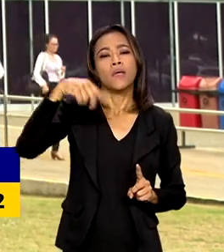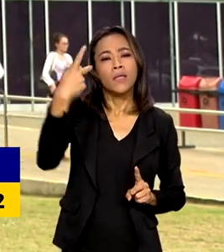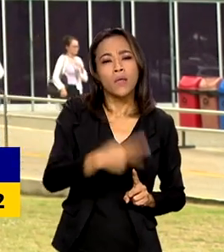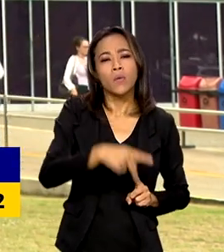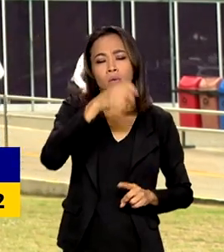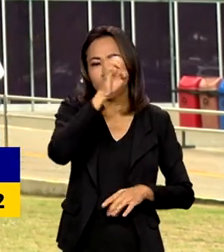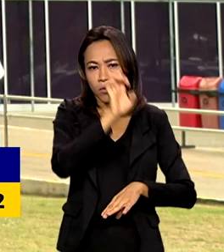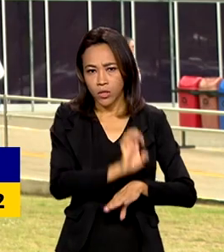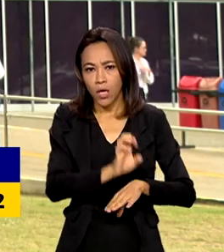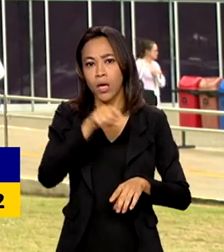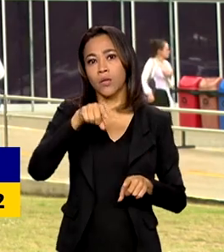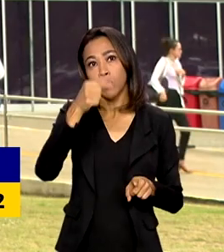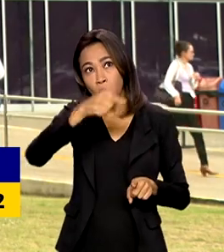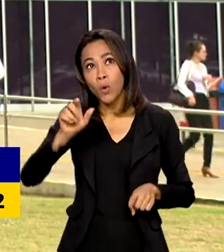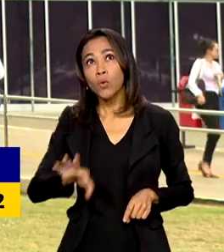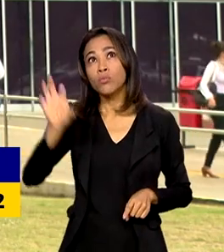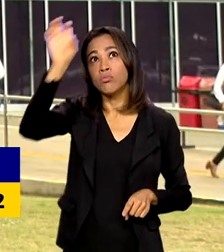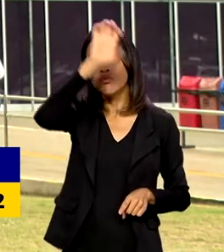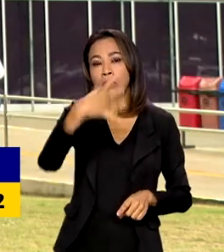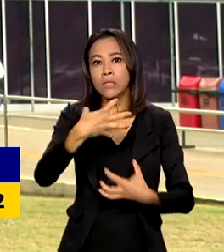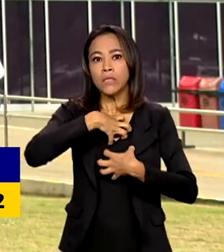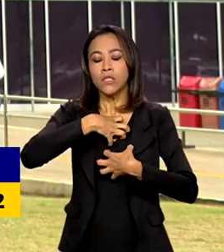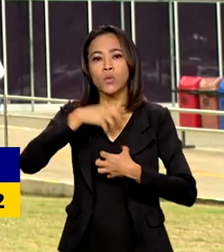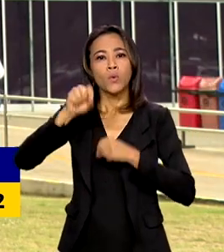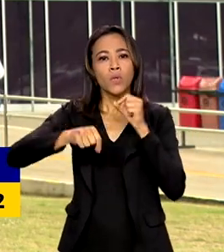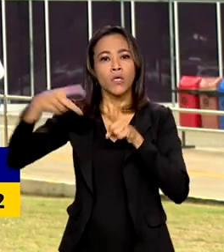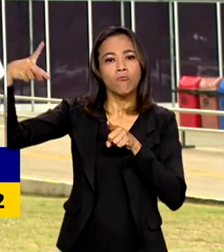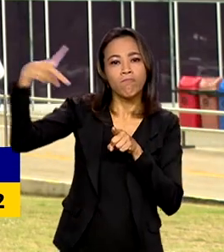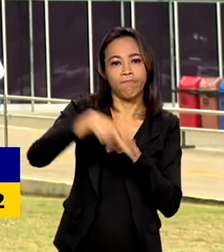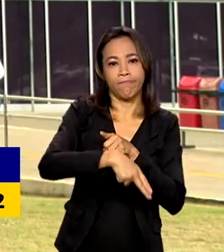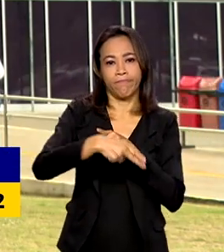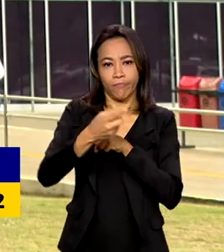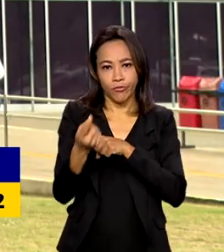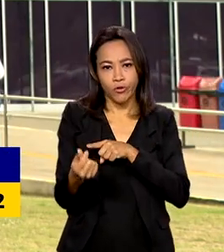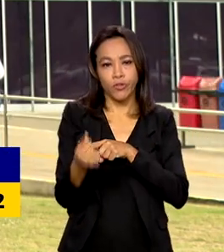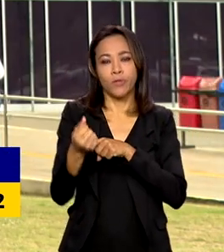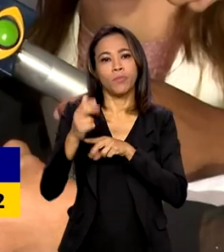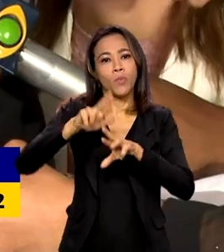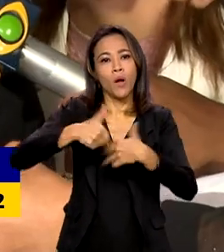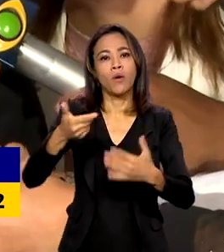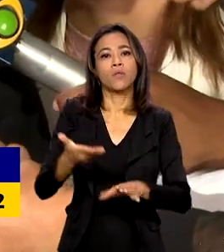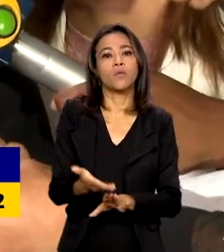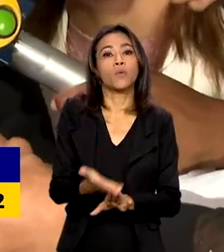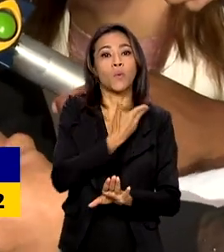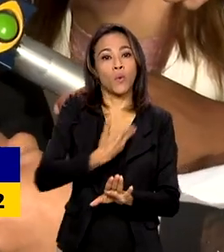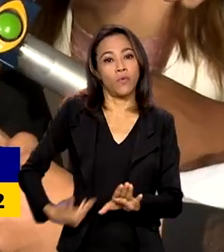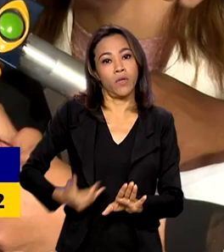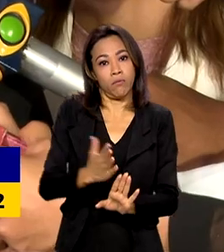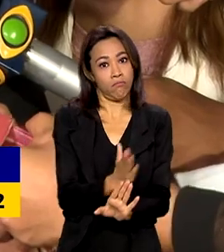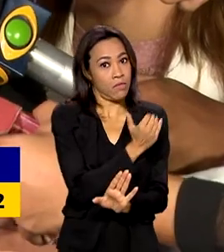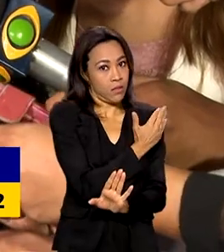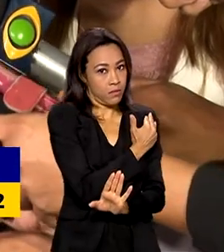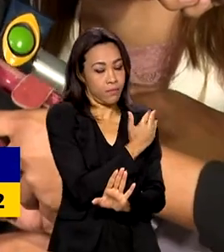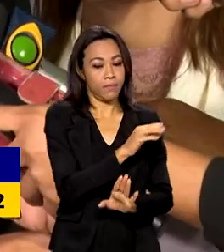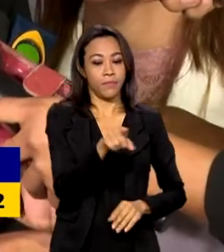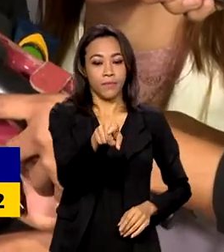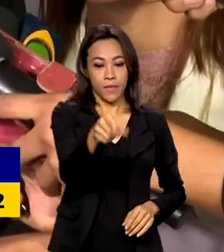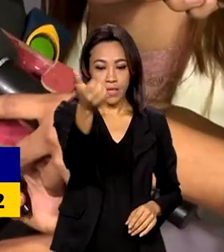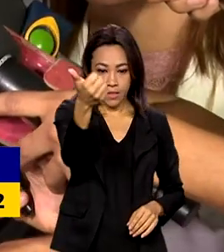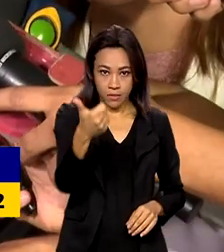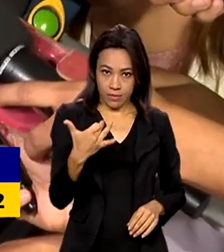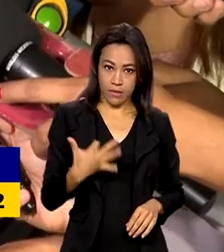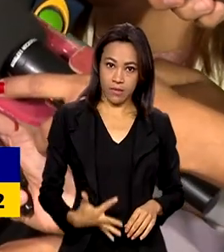da federação, sentiu os cortes no setor por parte do antigo governo federal. O que nós vimos no conceito de um sistema